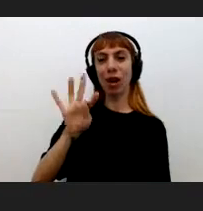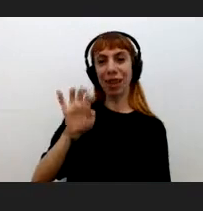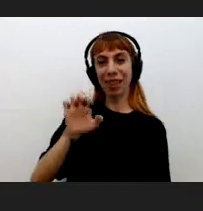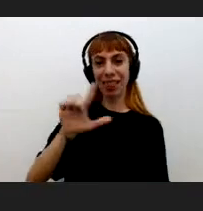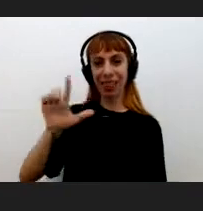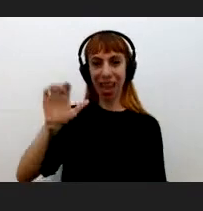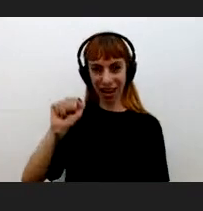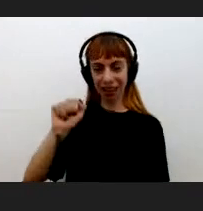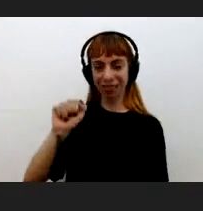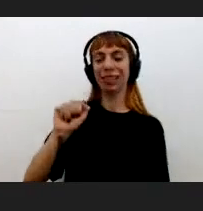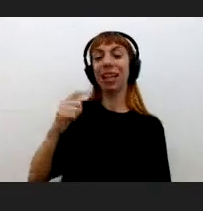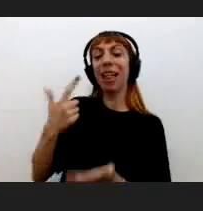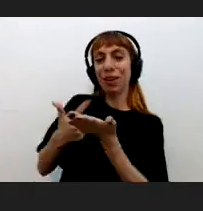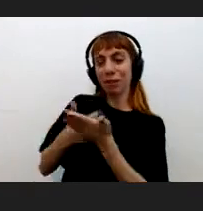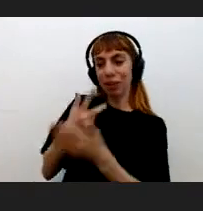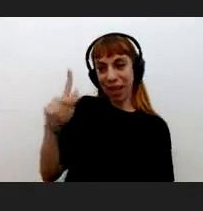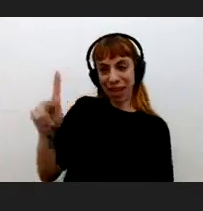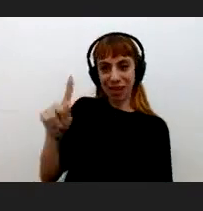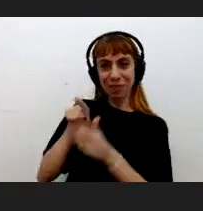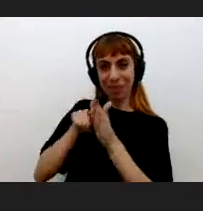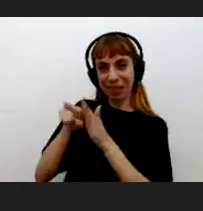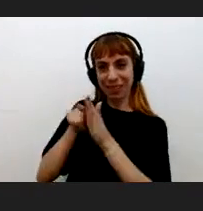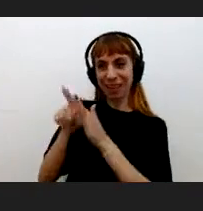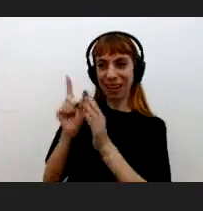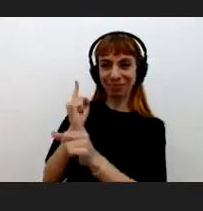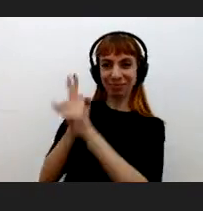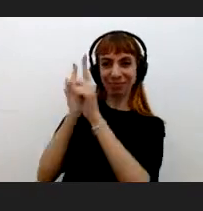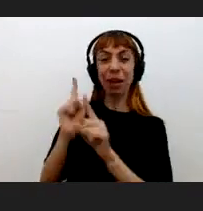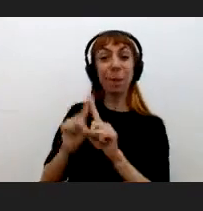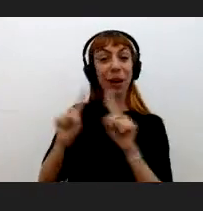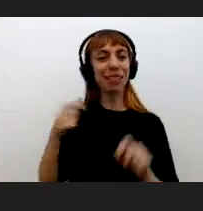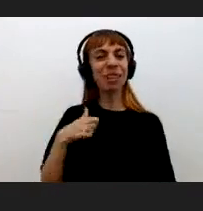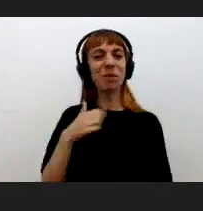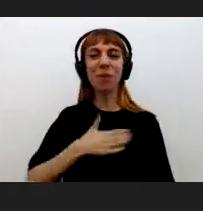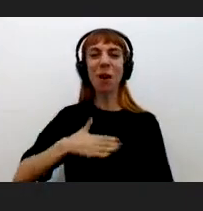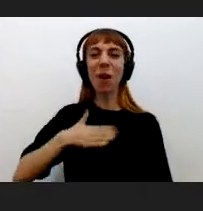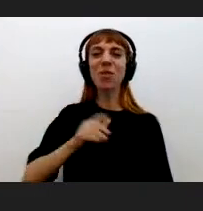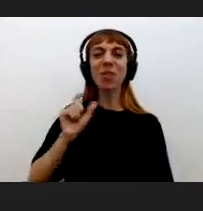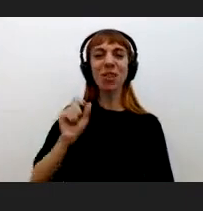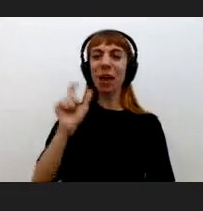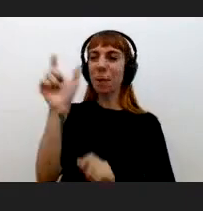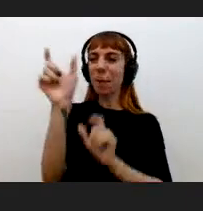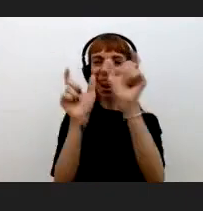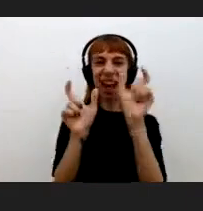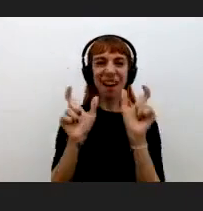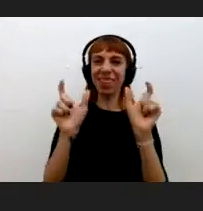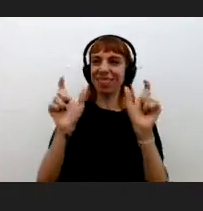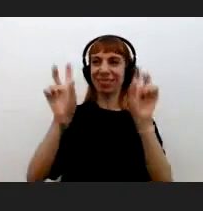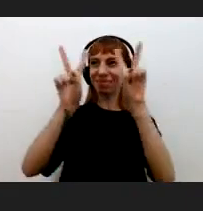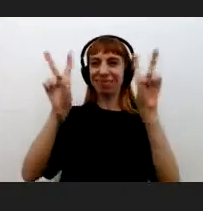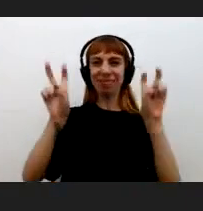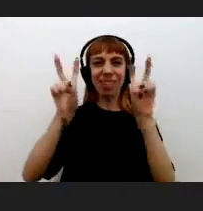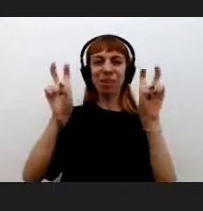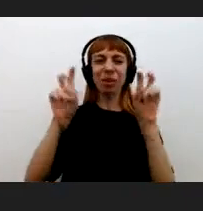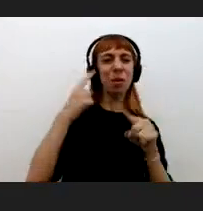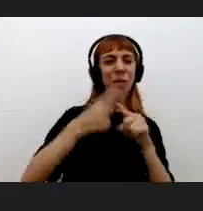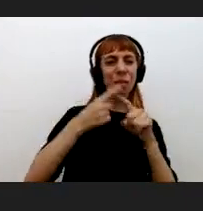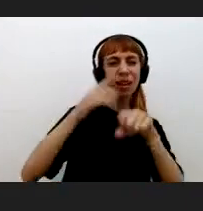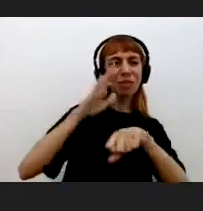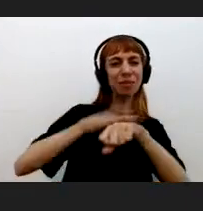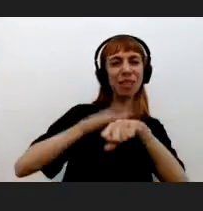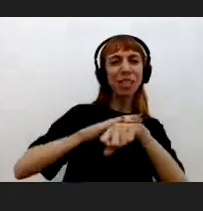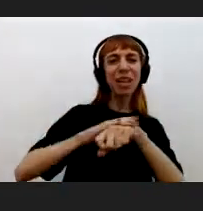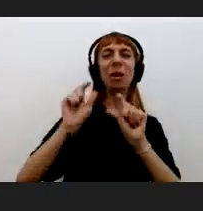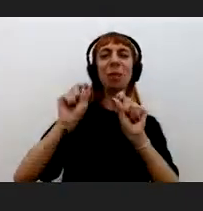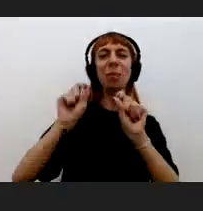Por coincidência, assim. Mas eu gosto desse jogo de palavras, né? Por que fazemos o que fazemos? A compreensão que eu